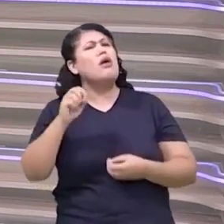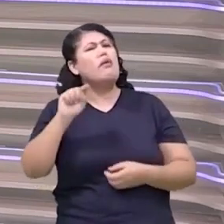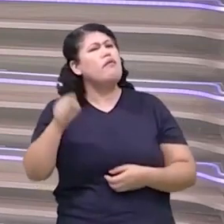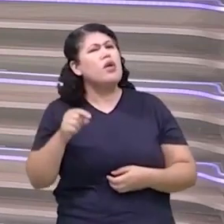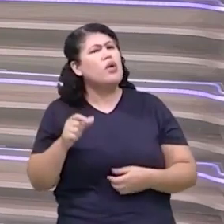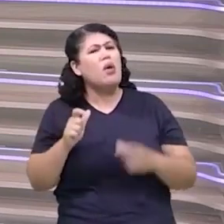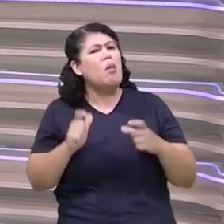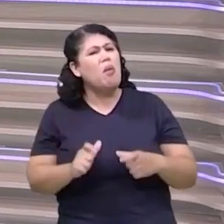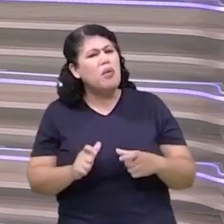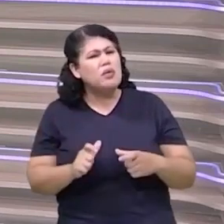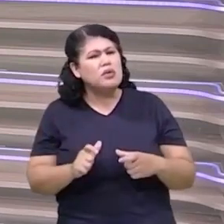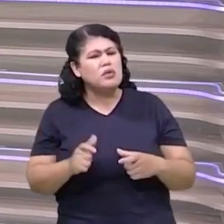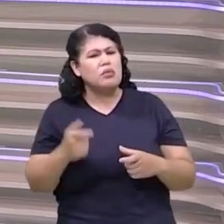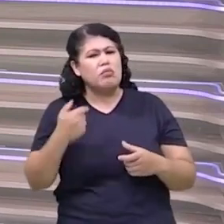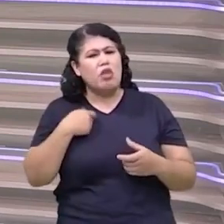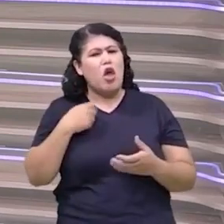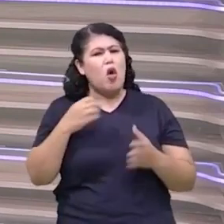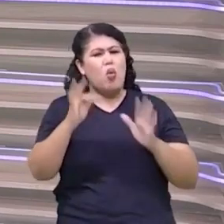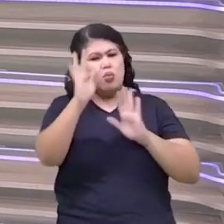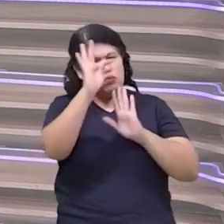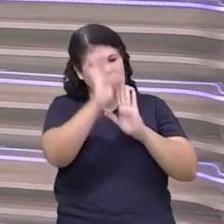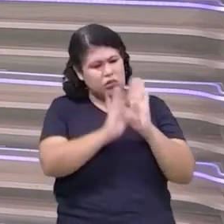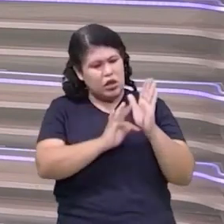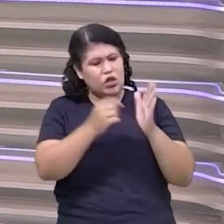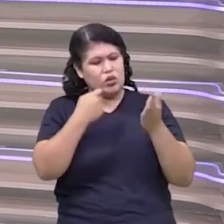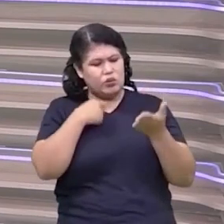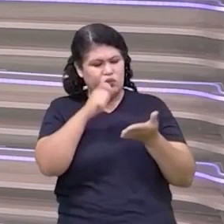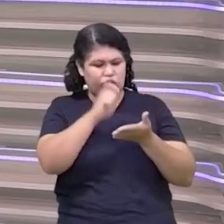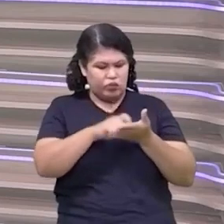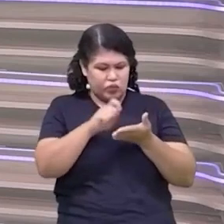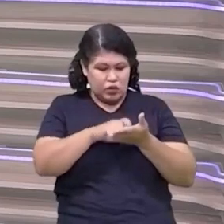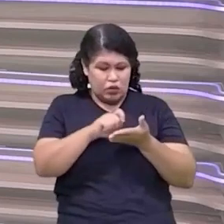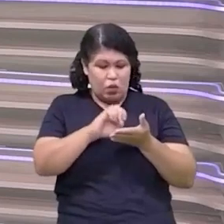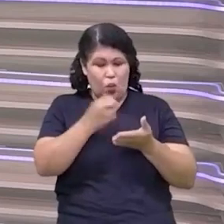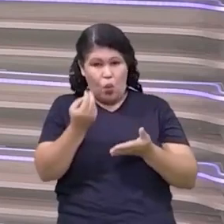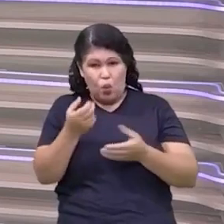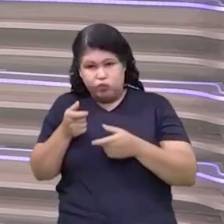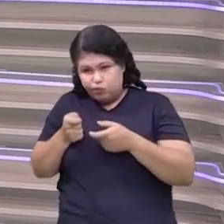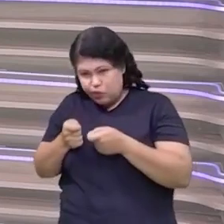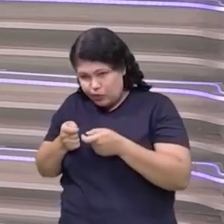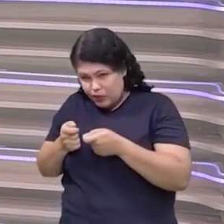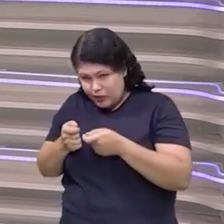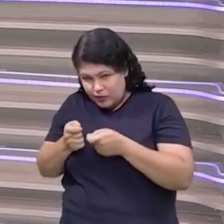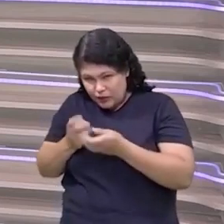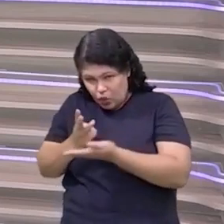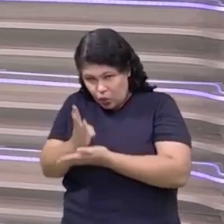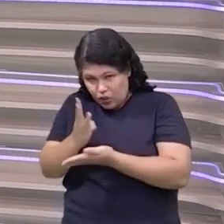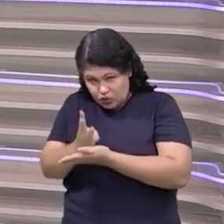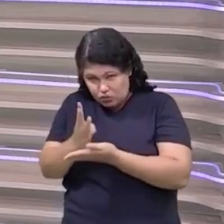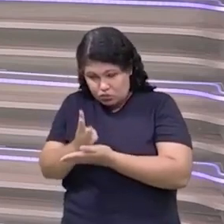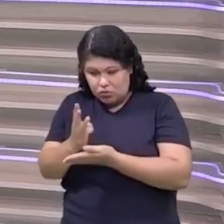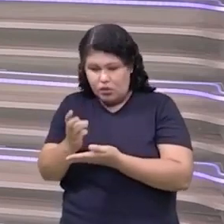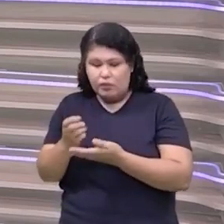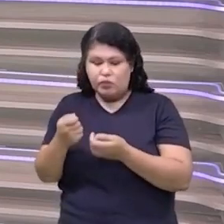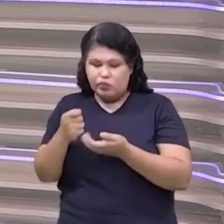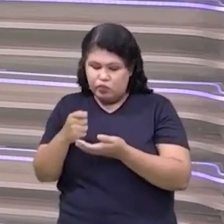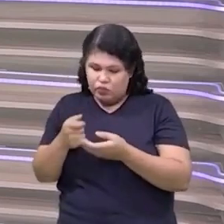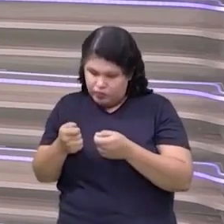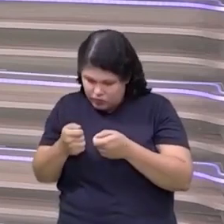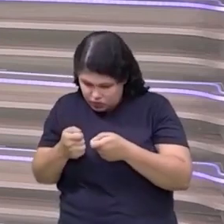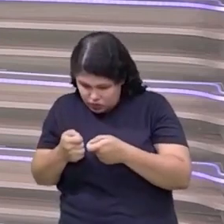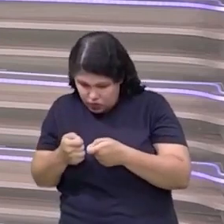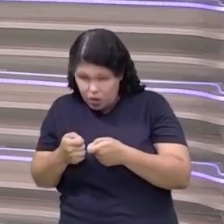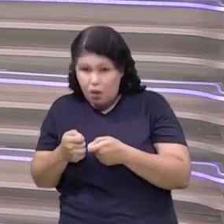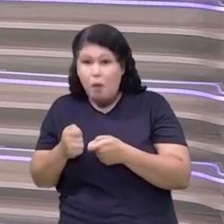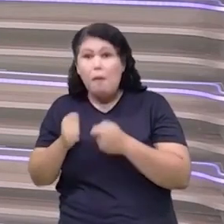Eu posso até estar escrevendo um texto no celular, numa mensagem de WhatsApp, e eu posso